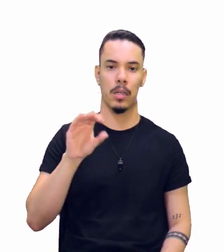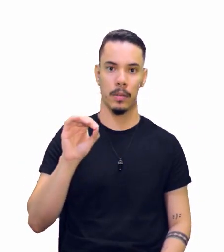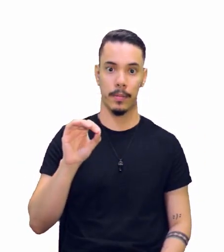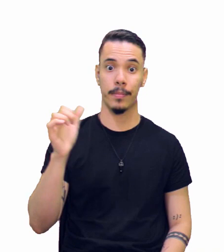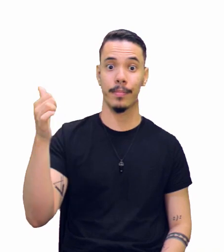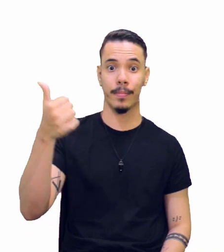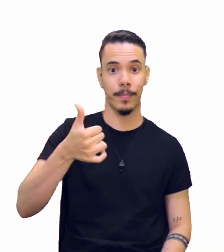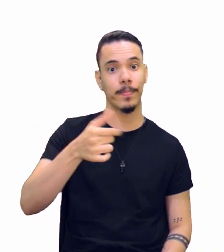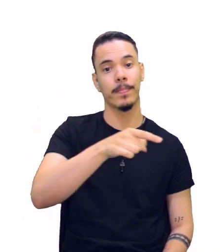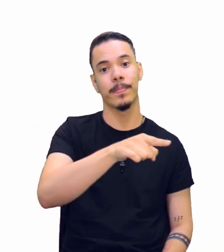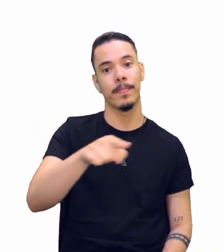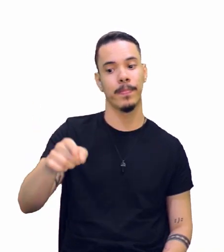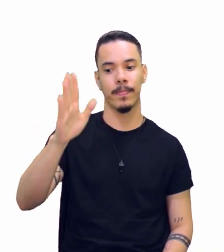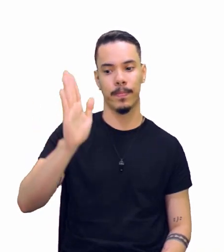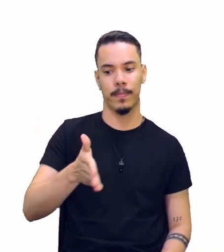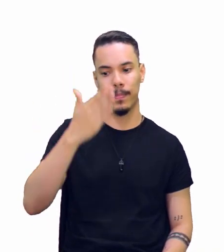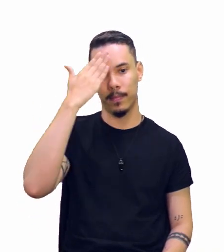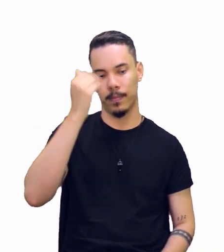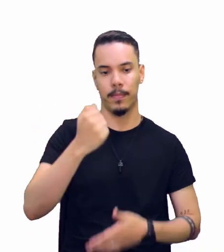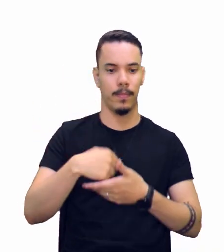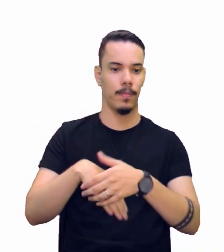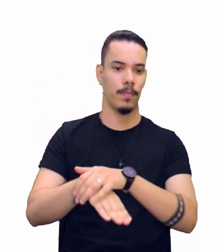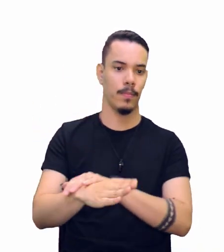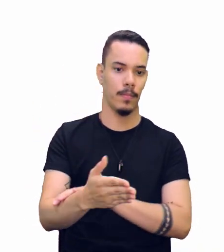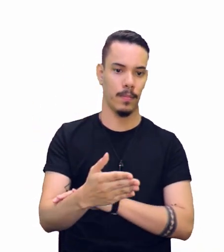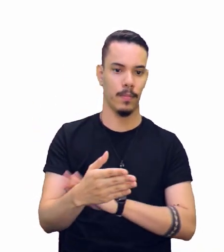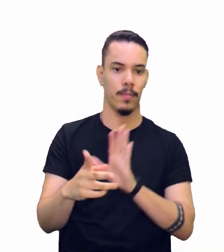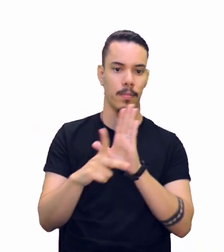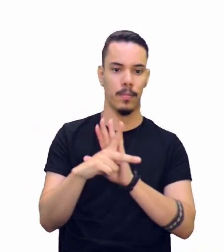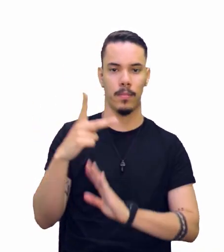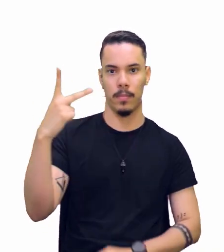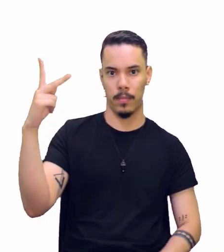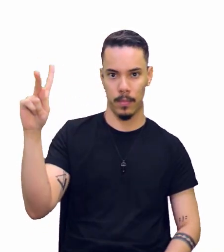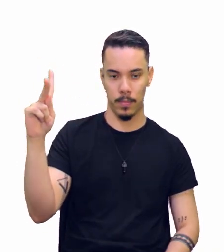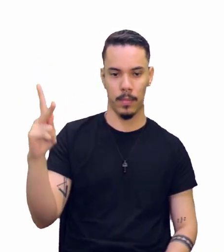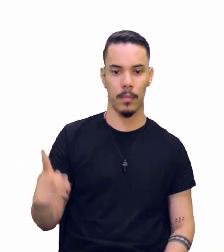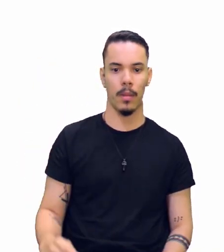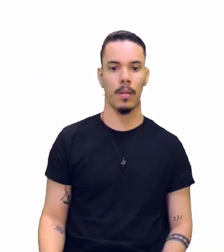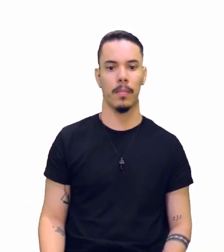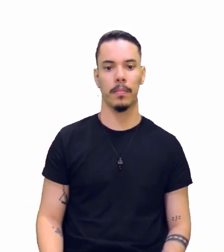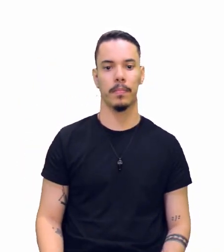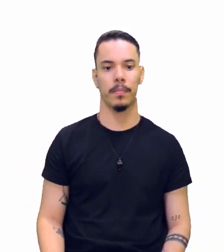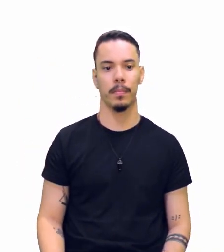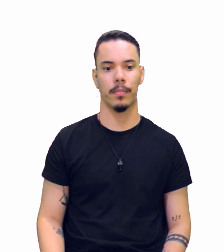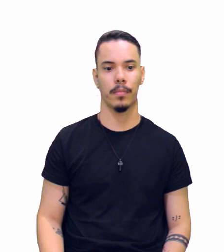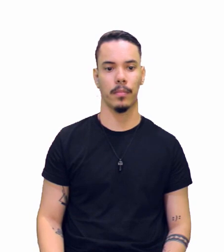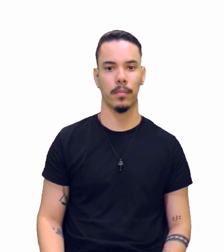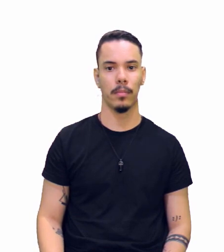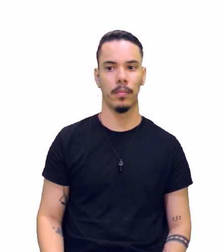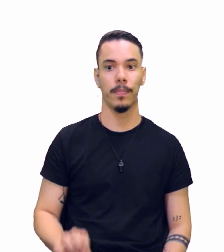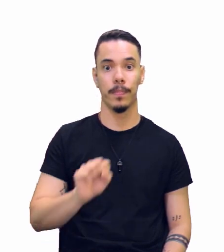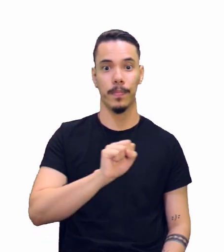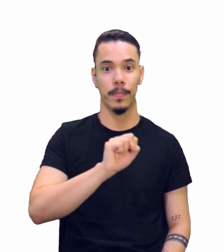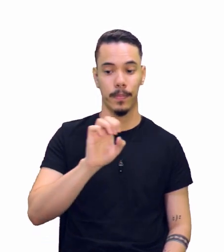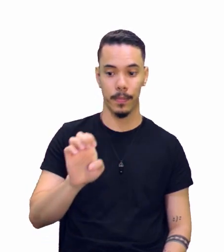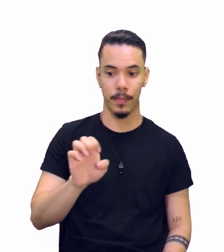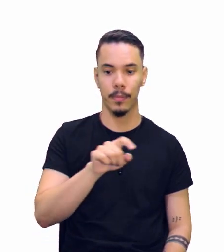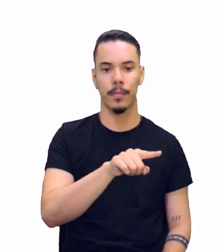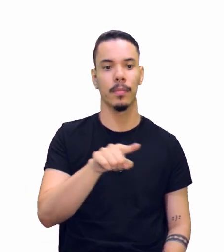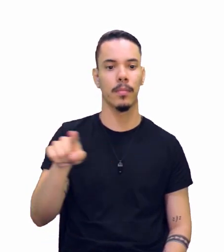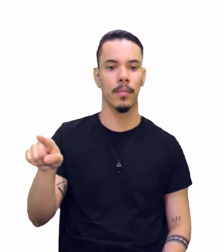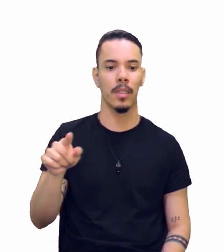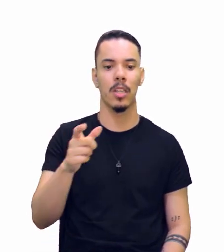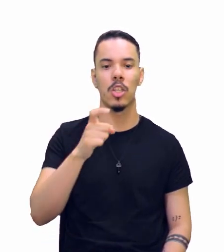que vocês já conhecem é essa aqui, if you heat ice, it melts. Se você